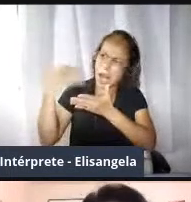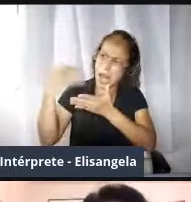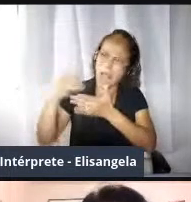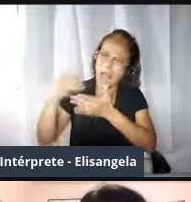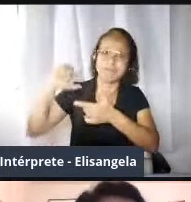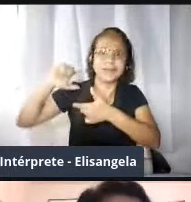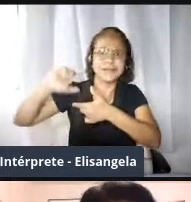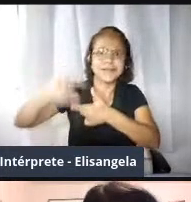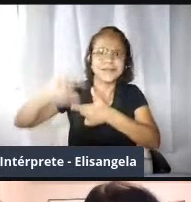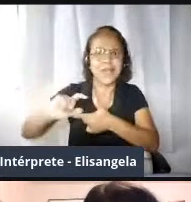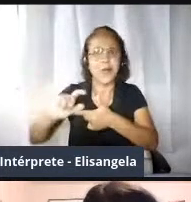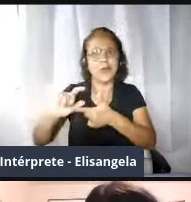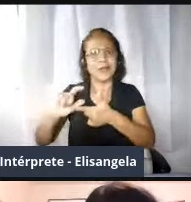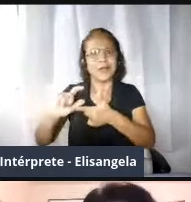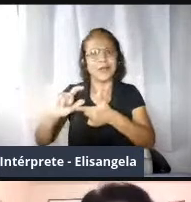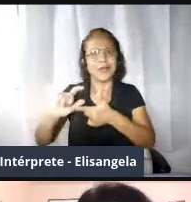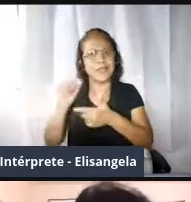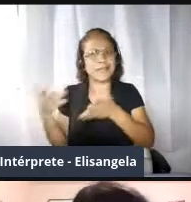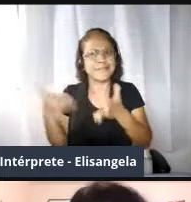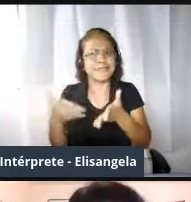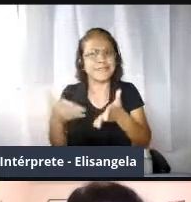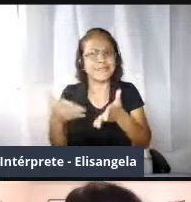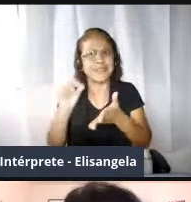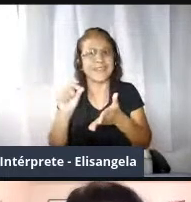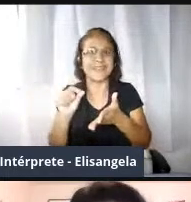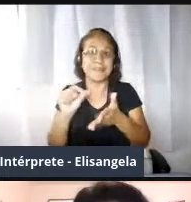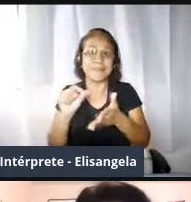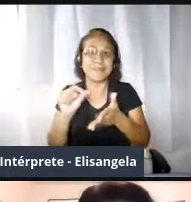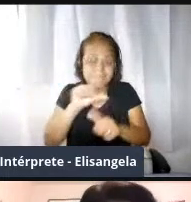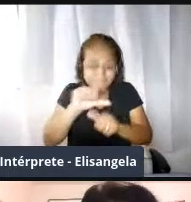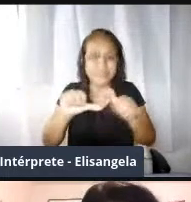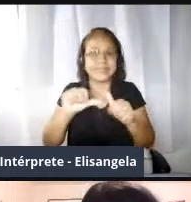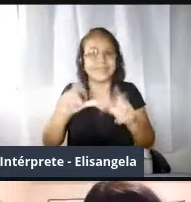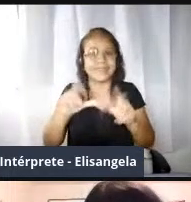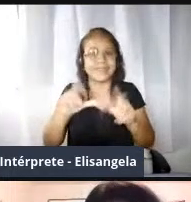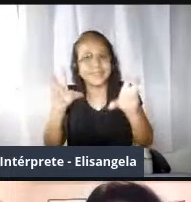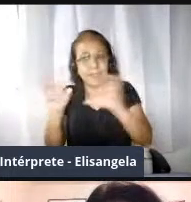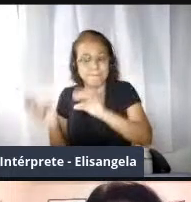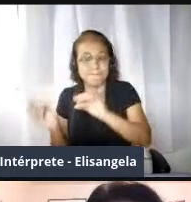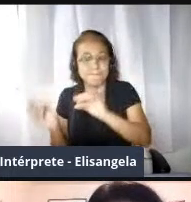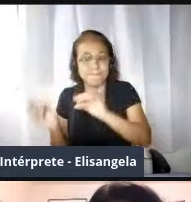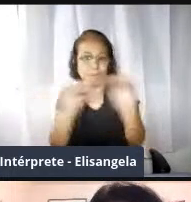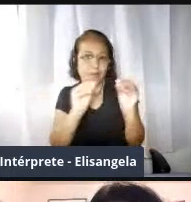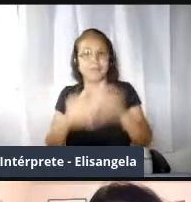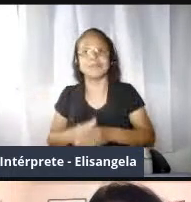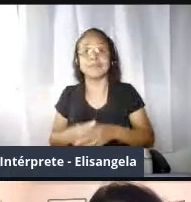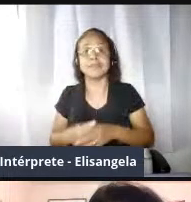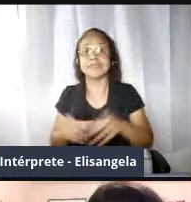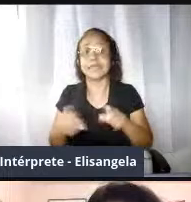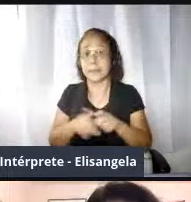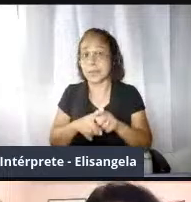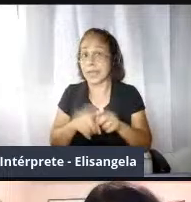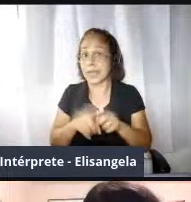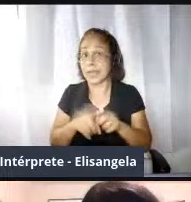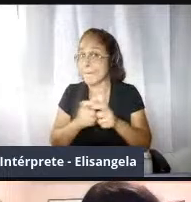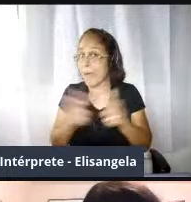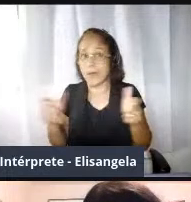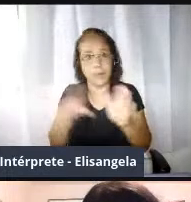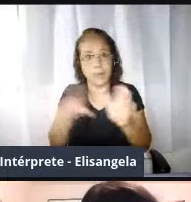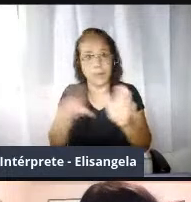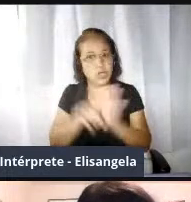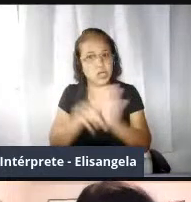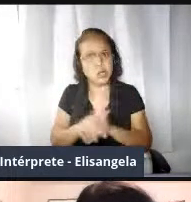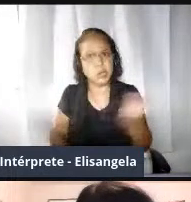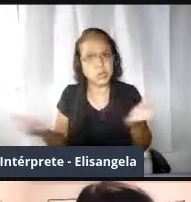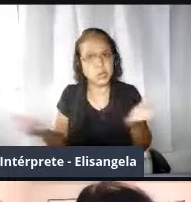impõe mudanças perguntando temáticas, né? Não é à toa que a grande maioria dos pesquisadores e pesquisadoras das questões